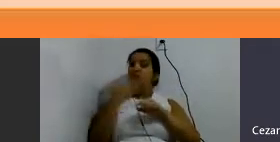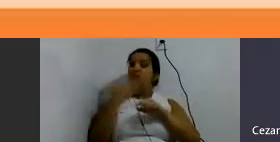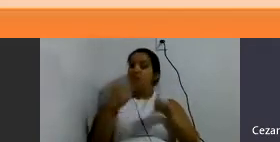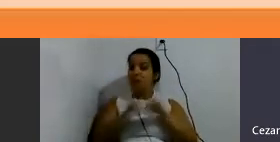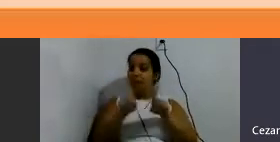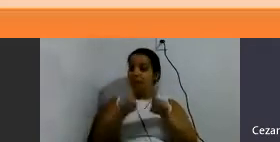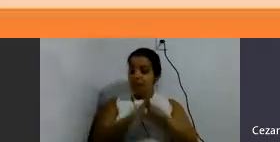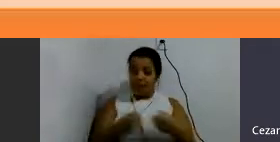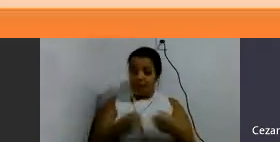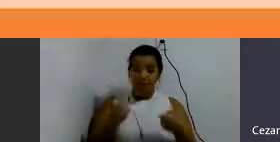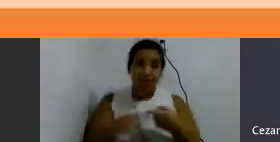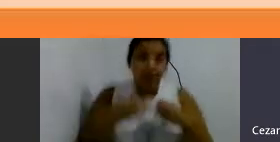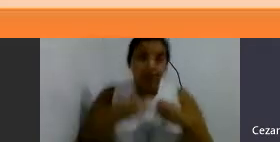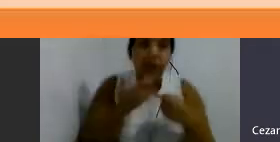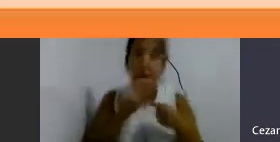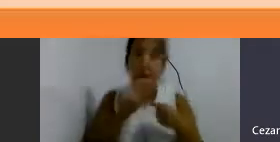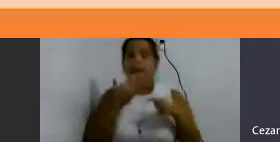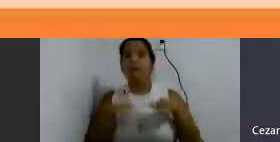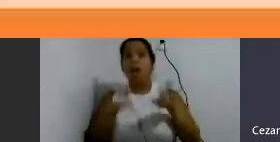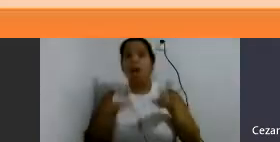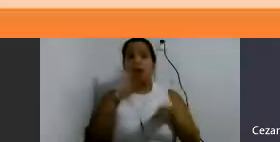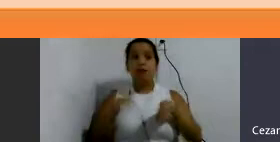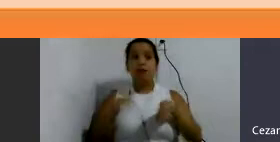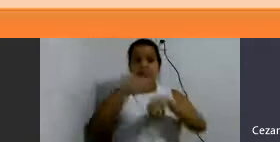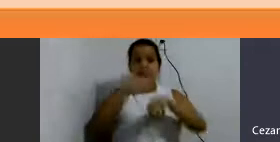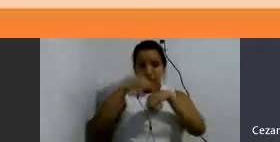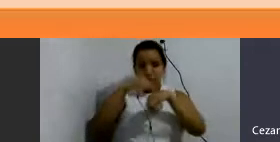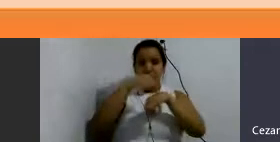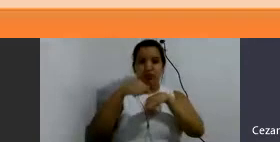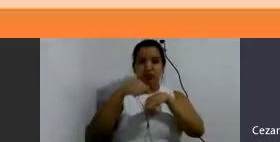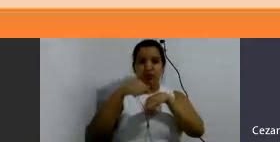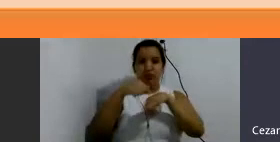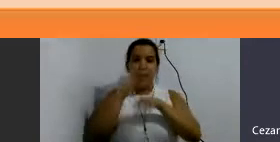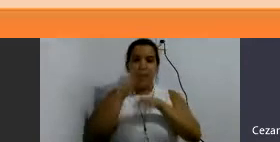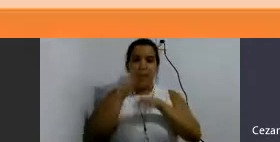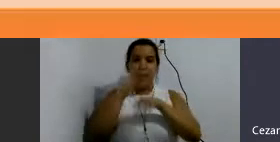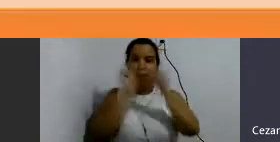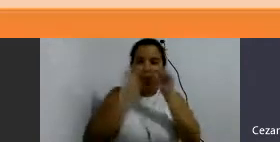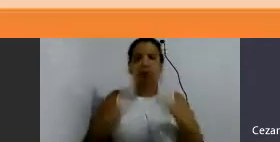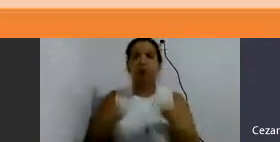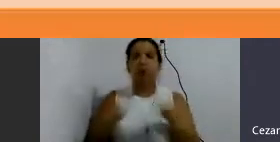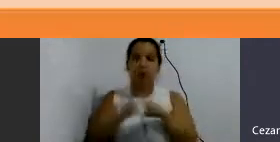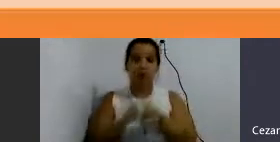Que pigmento também, às vezes, é granular e é bem pequenininho.